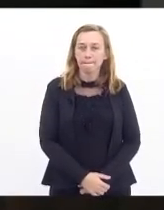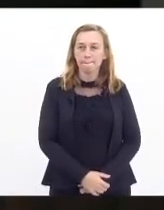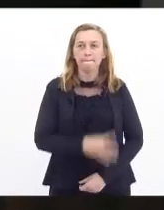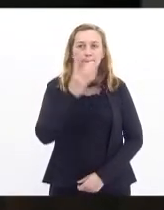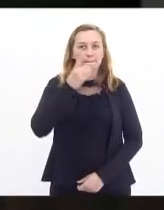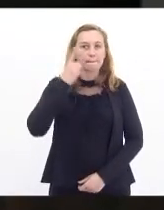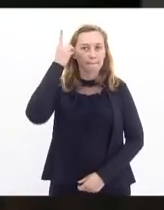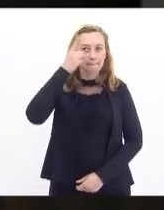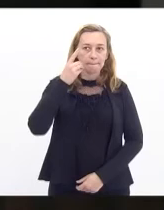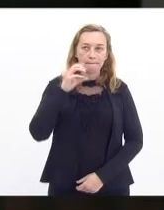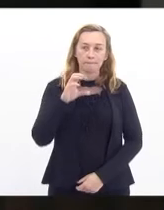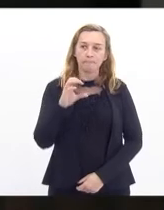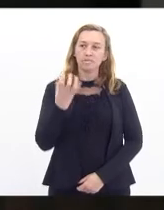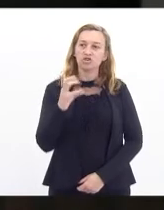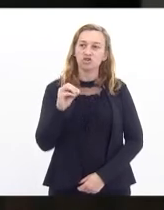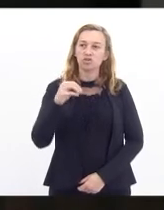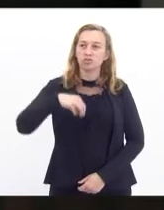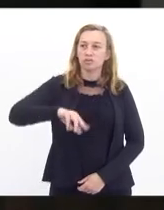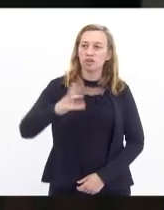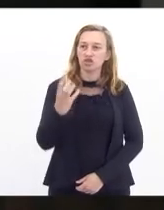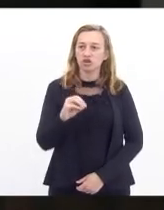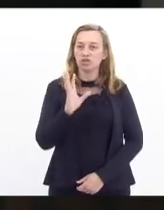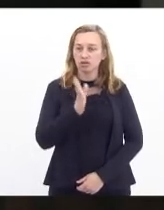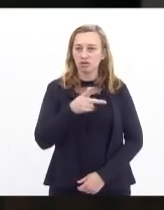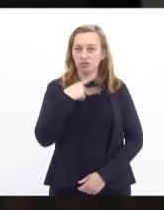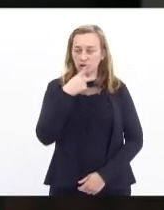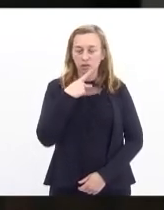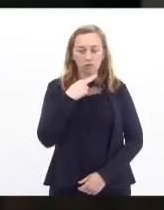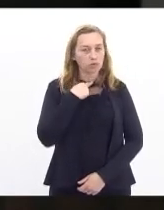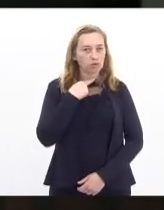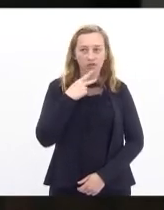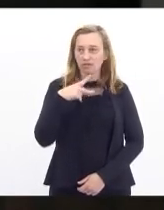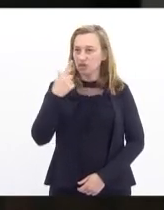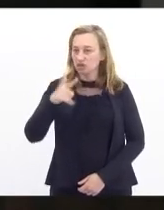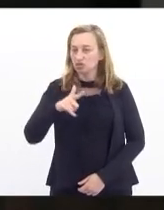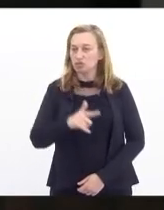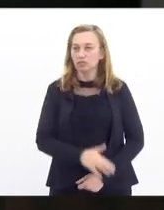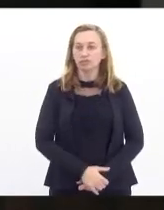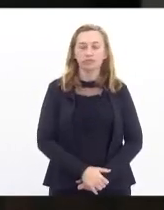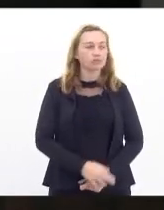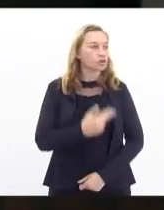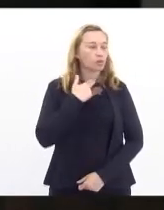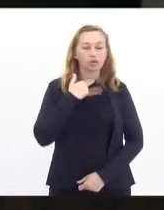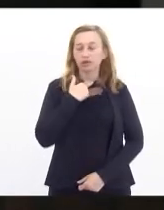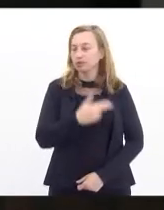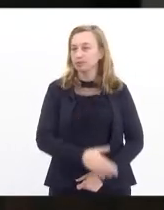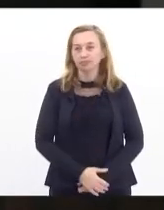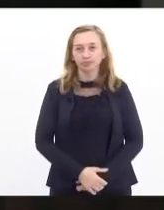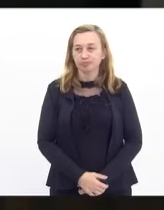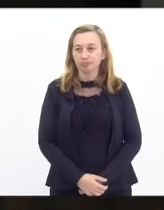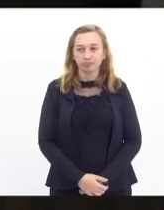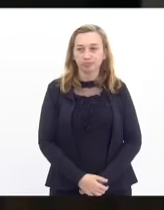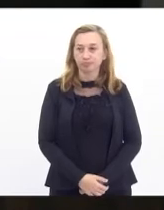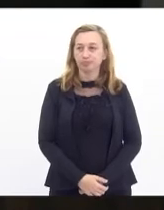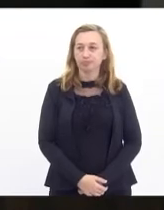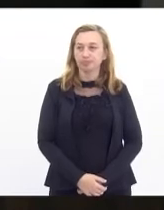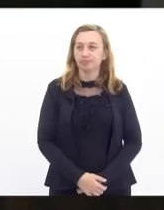Deputado Chico Machado já emitiu parecer, não poderá dar. Não posso votar de novo? Não pode.